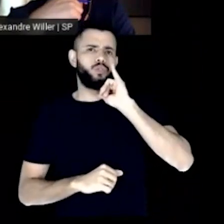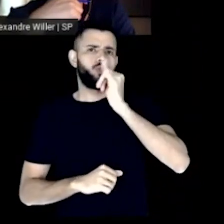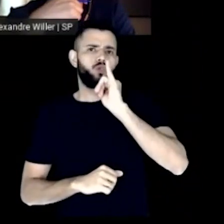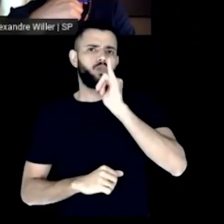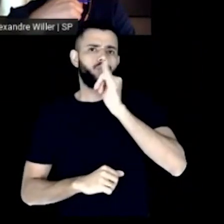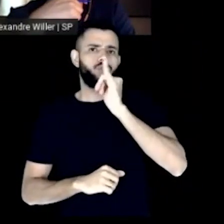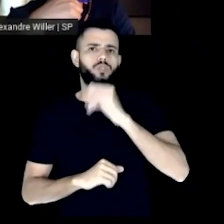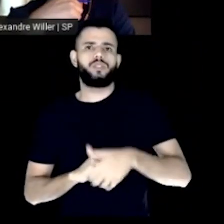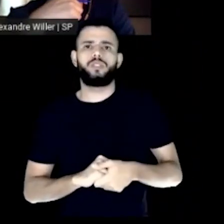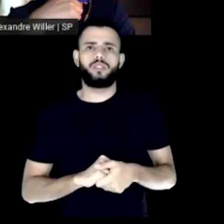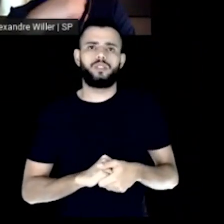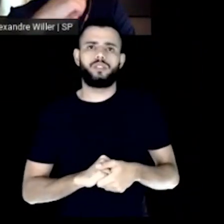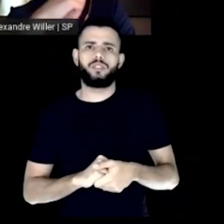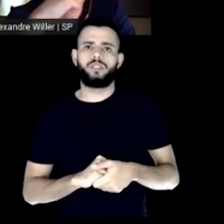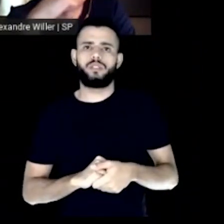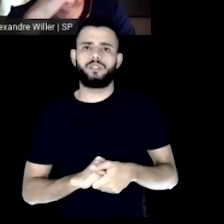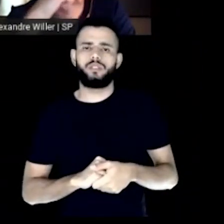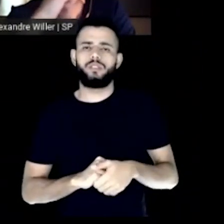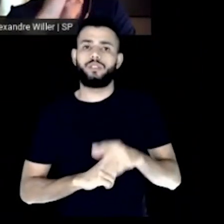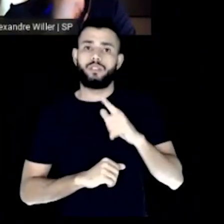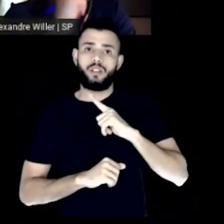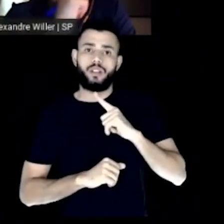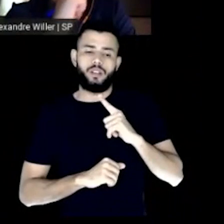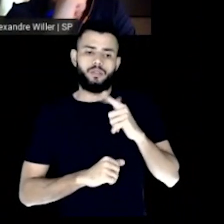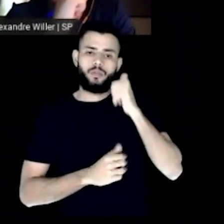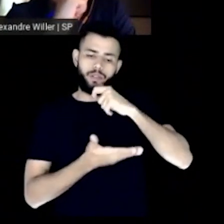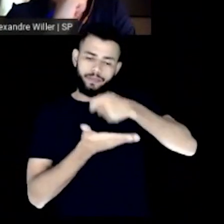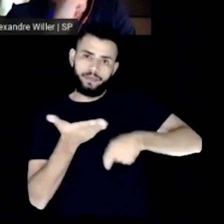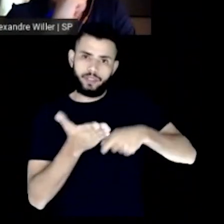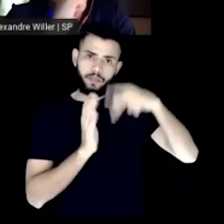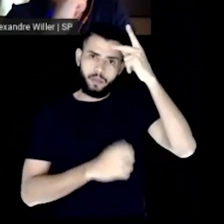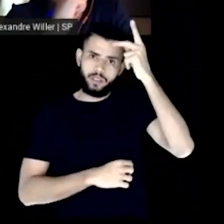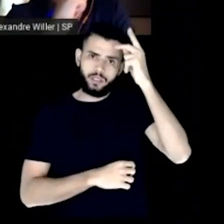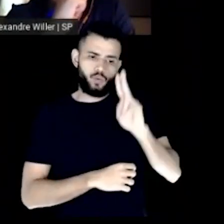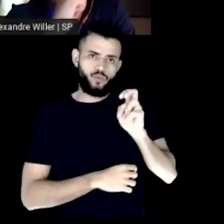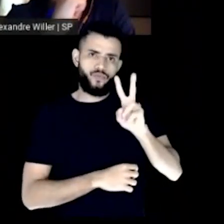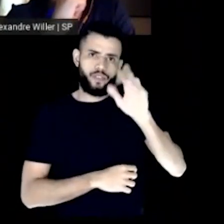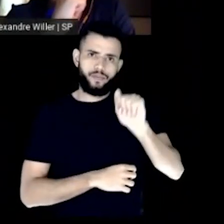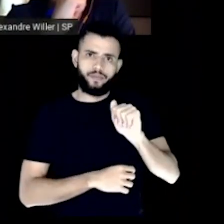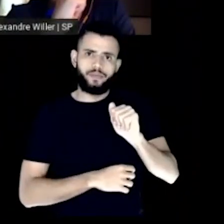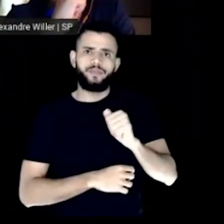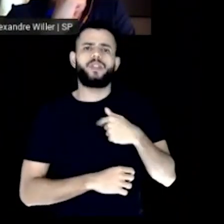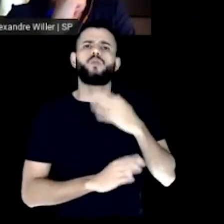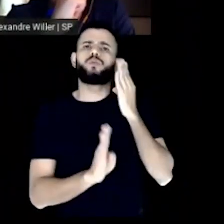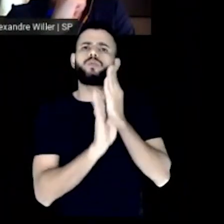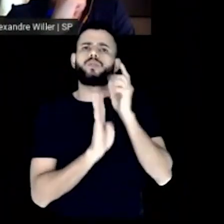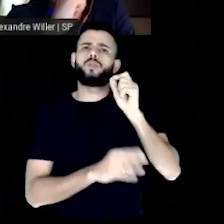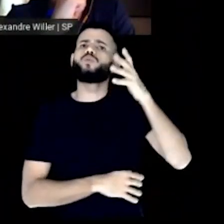né? Nesse momento eu estou trabalhando com a Julieta de Godoy Ladeira, né, que foi uma escritora paulista, viúva dos Osman